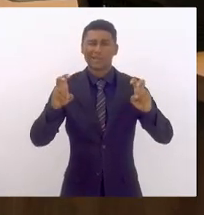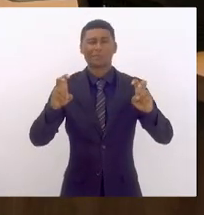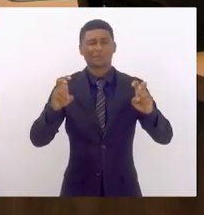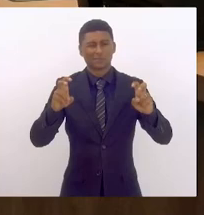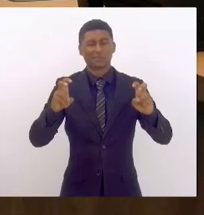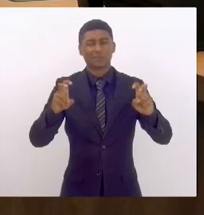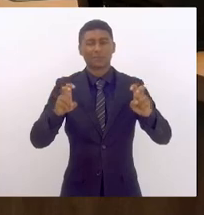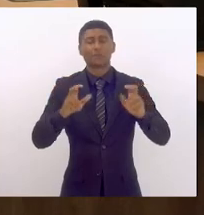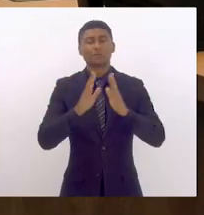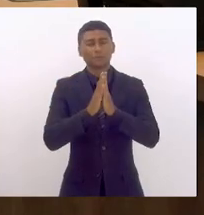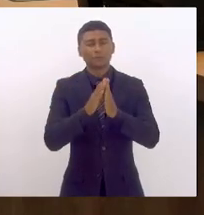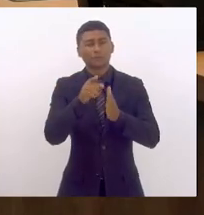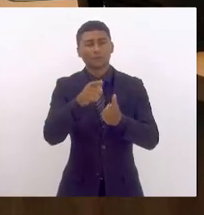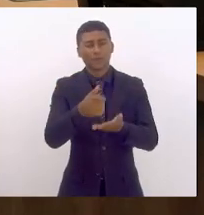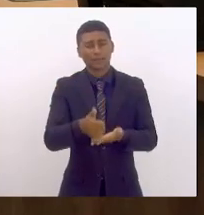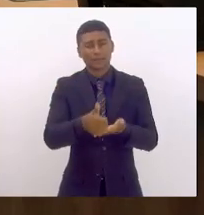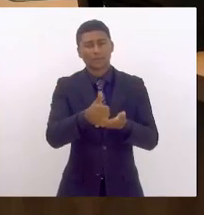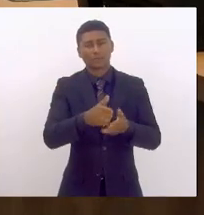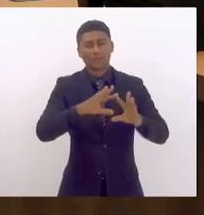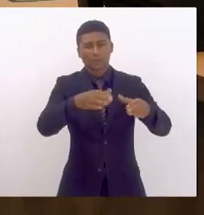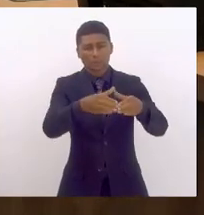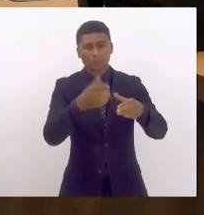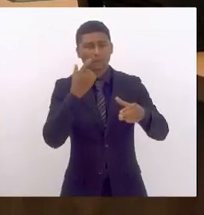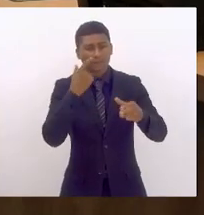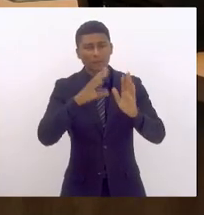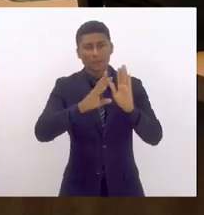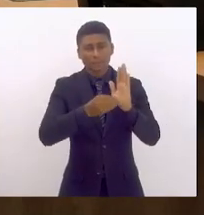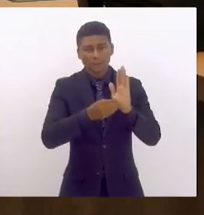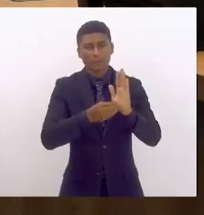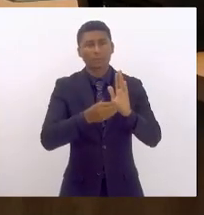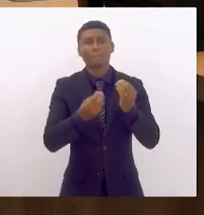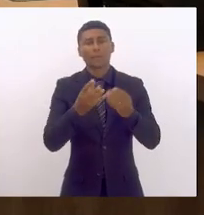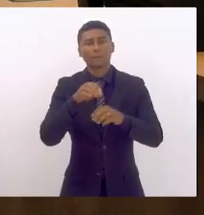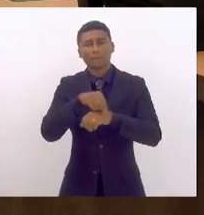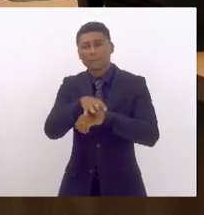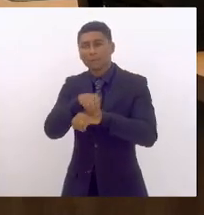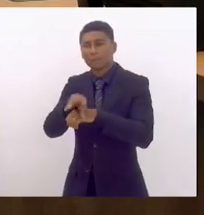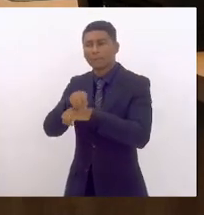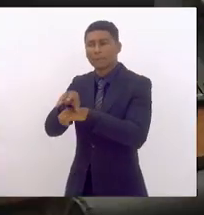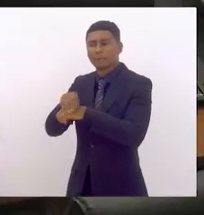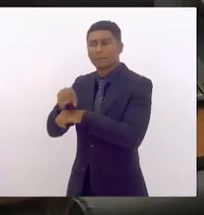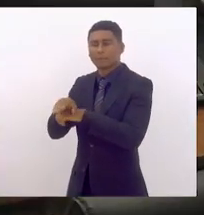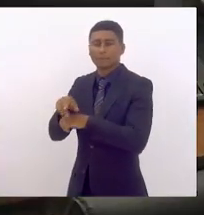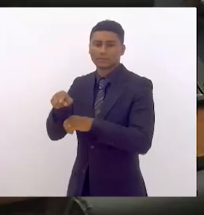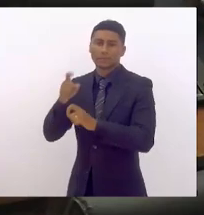da vossa Assessoria Jurídica sobre as emendas para oriental debate também